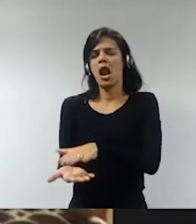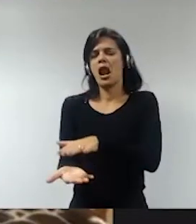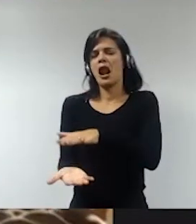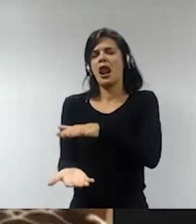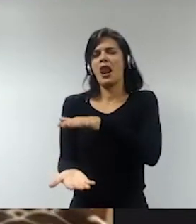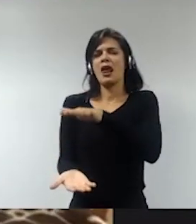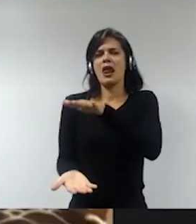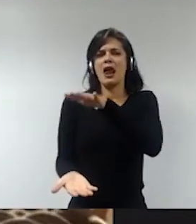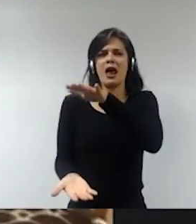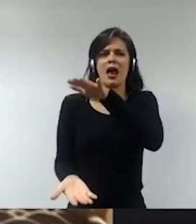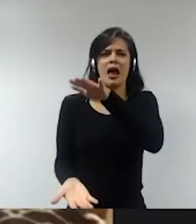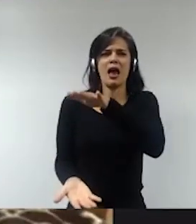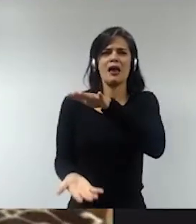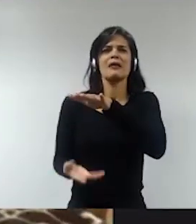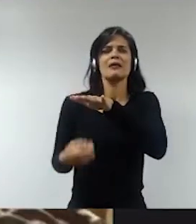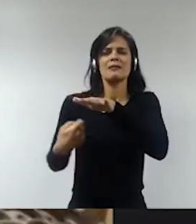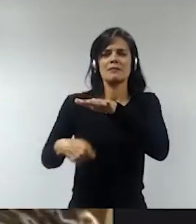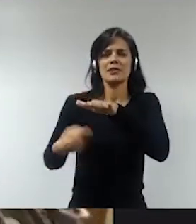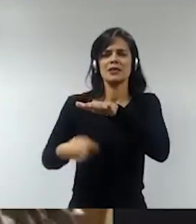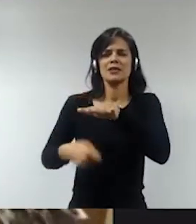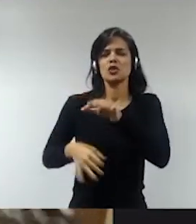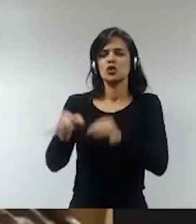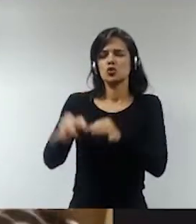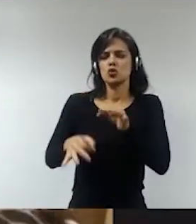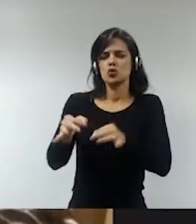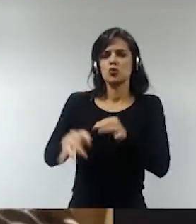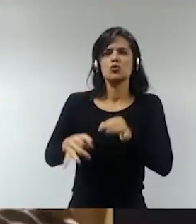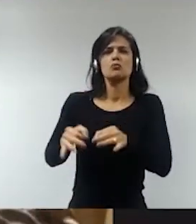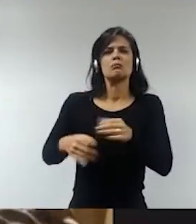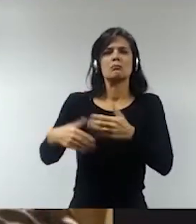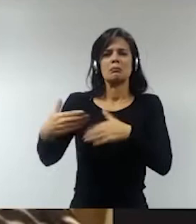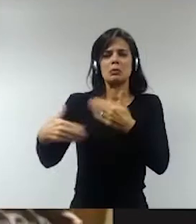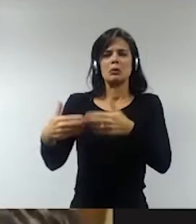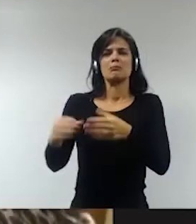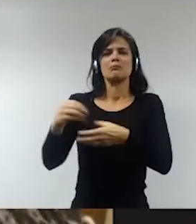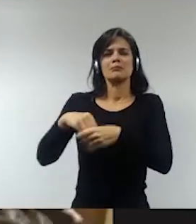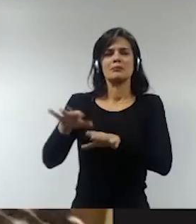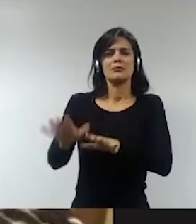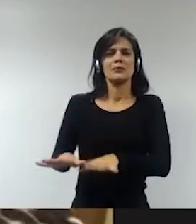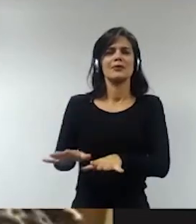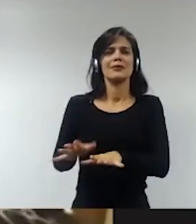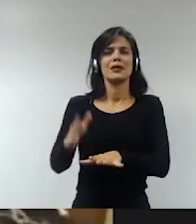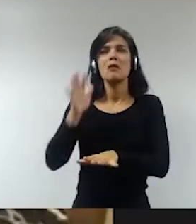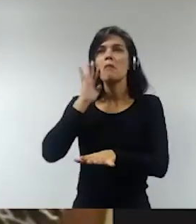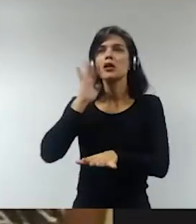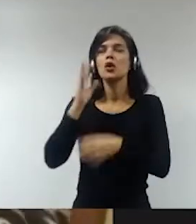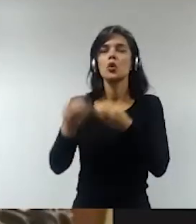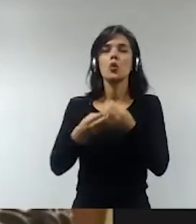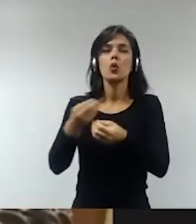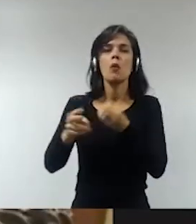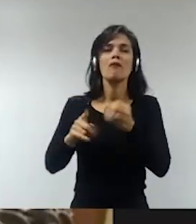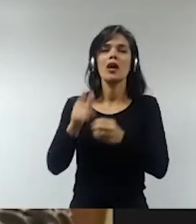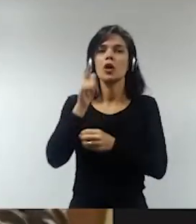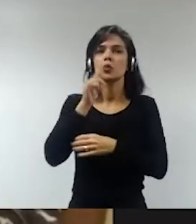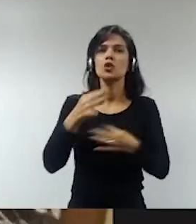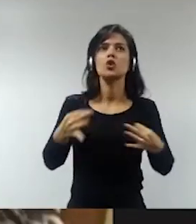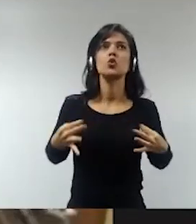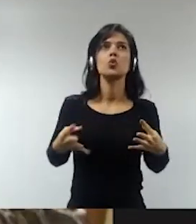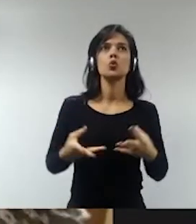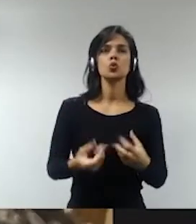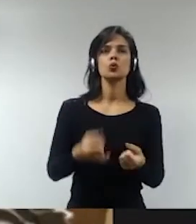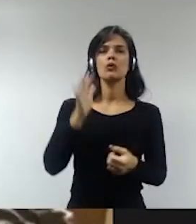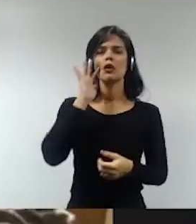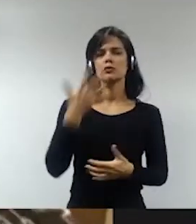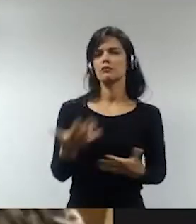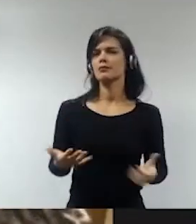que devem processar e julgar por ano. Então, não há condição da gente imaginar que o Poder Judiciário vai absorver isso tudo. E aí,